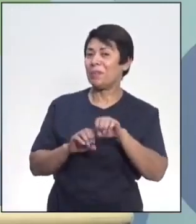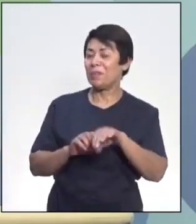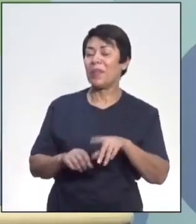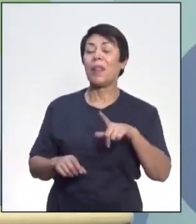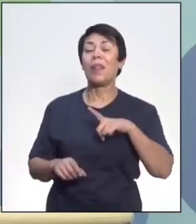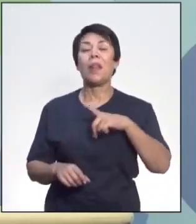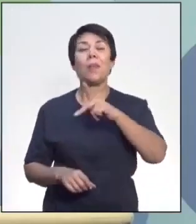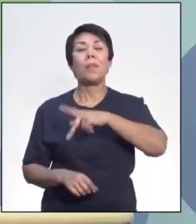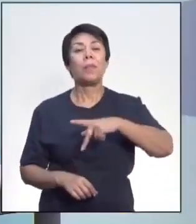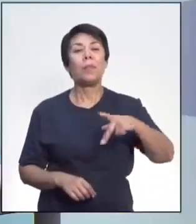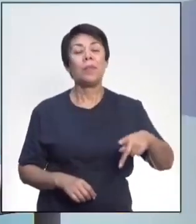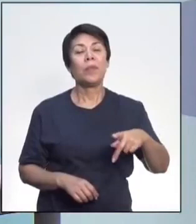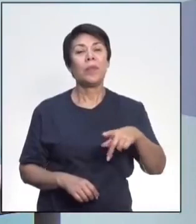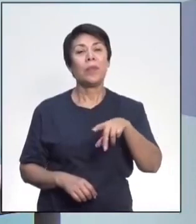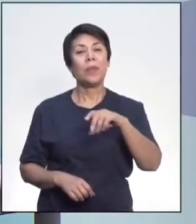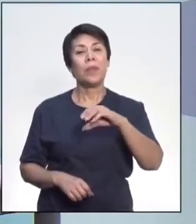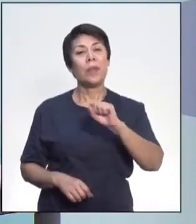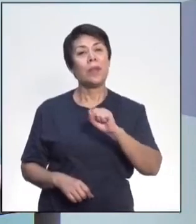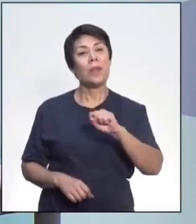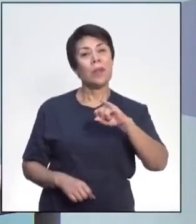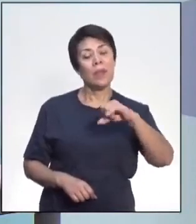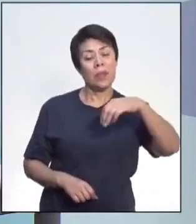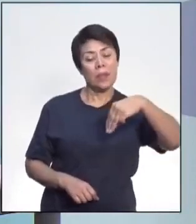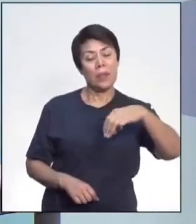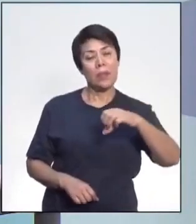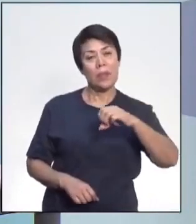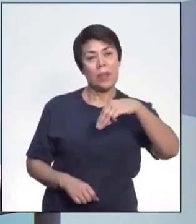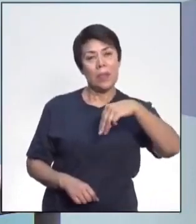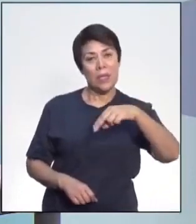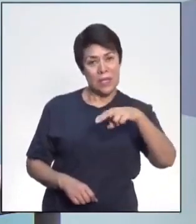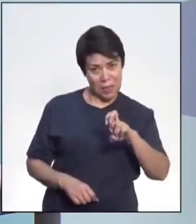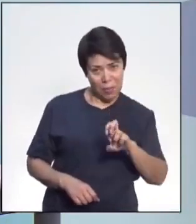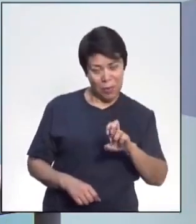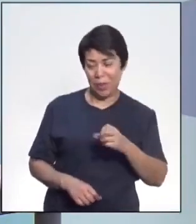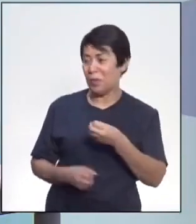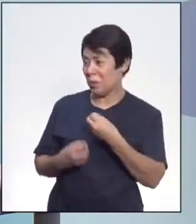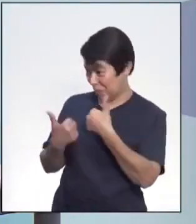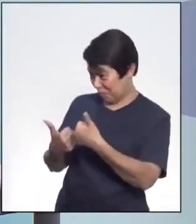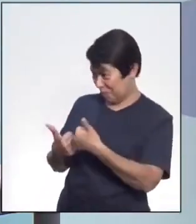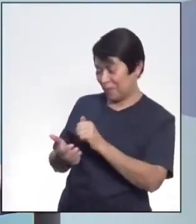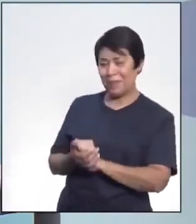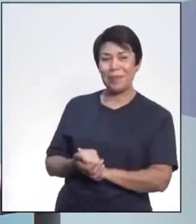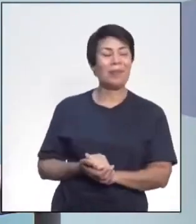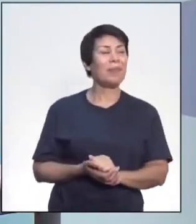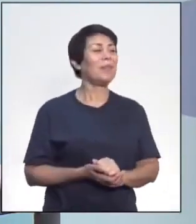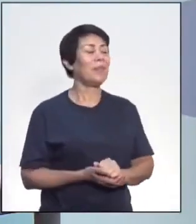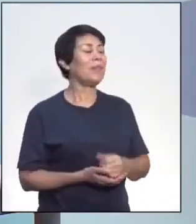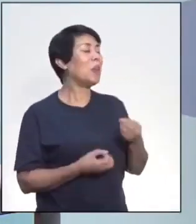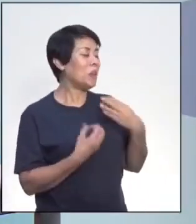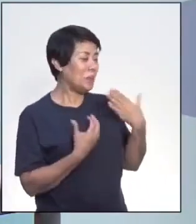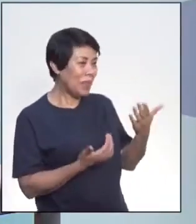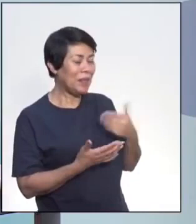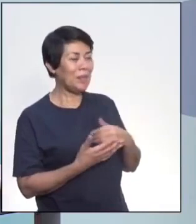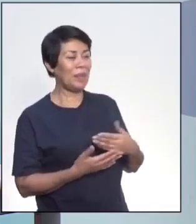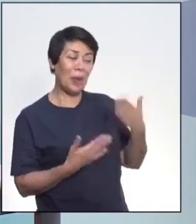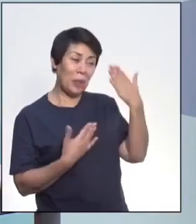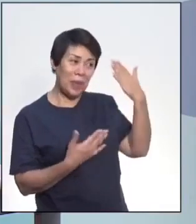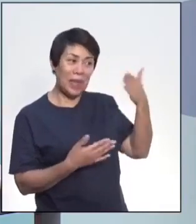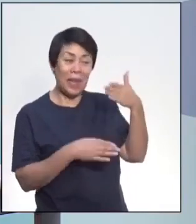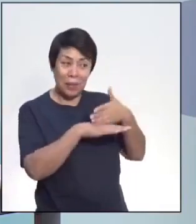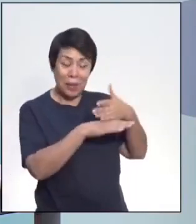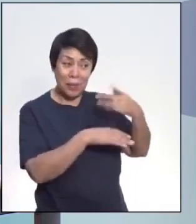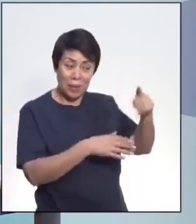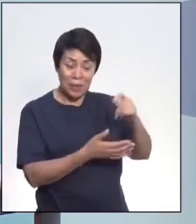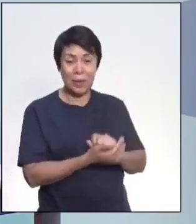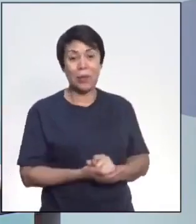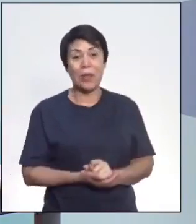a professora Simone. Tudo bem, professora? Tudo bem, Alessandra. Obrigada pela sua participação. Olá, pessoal. Hoje